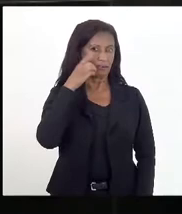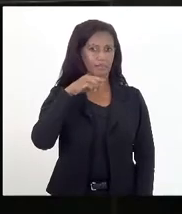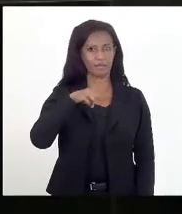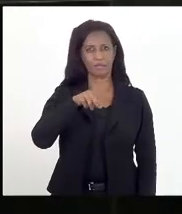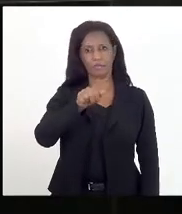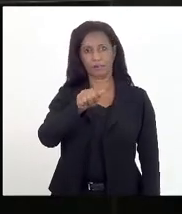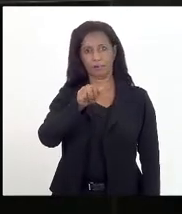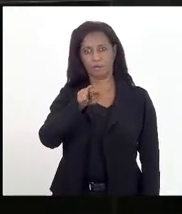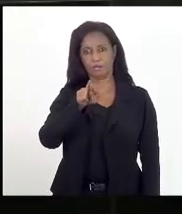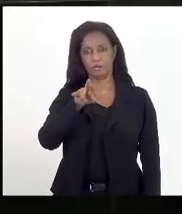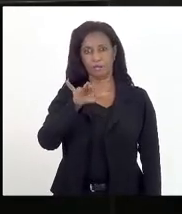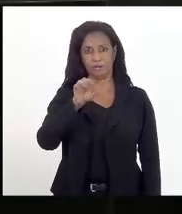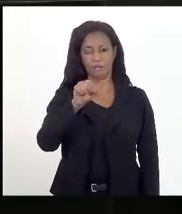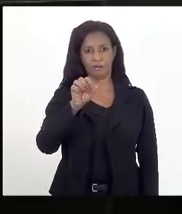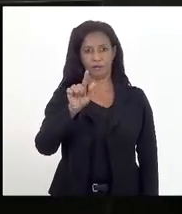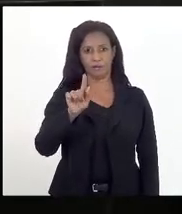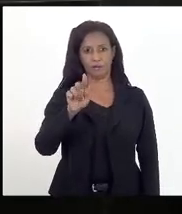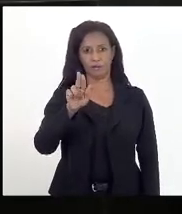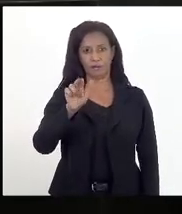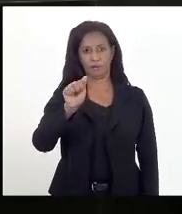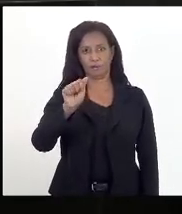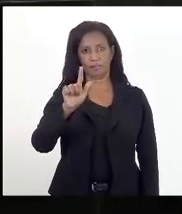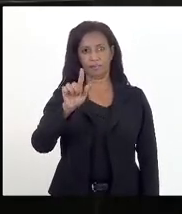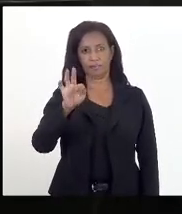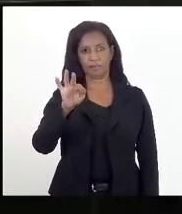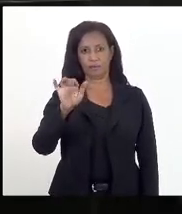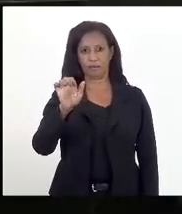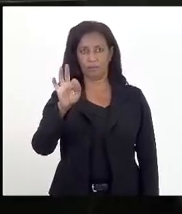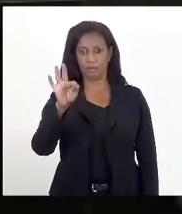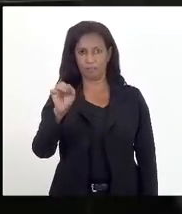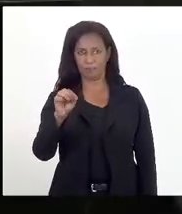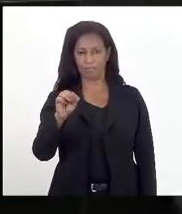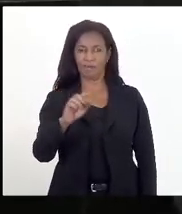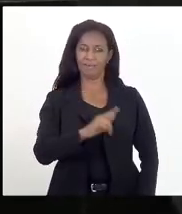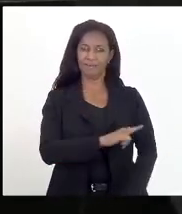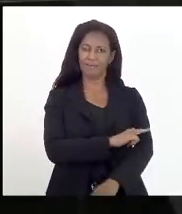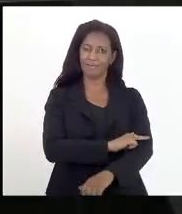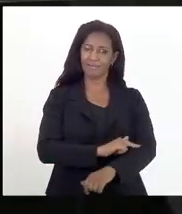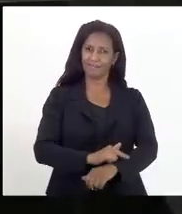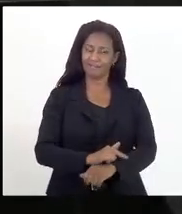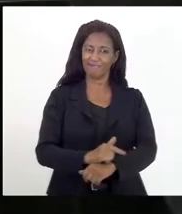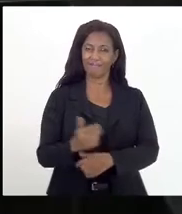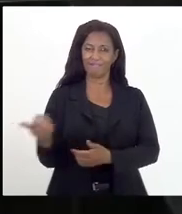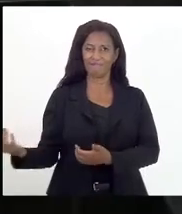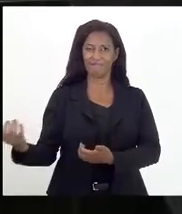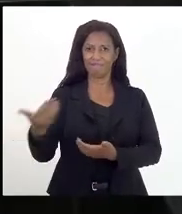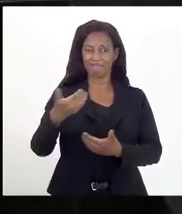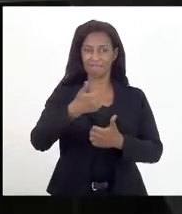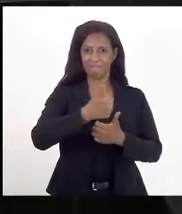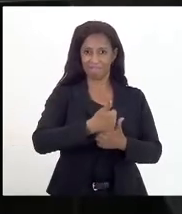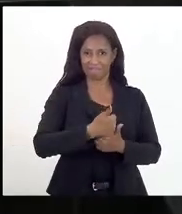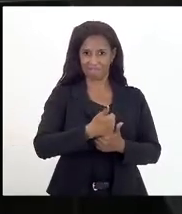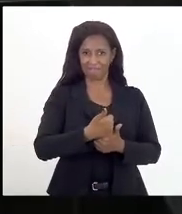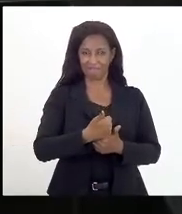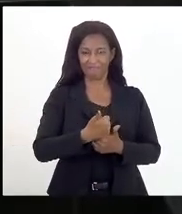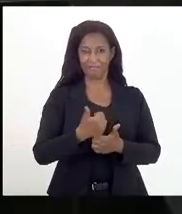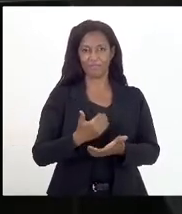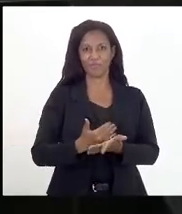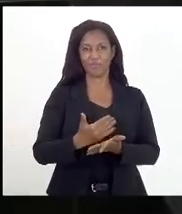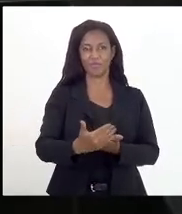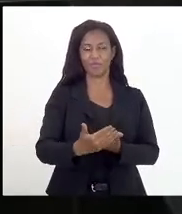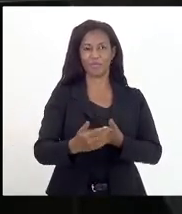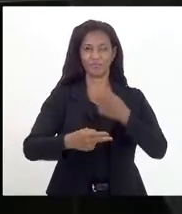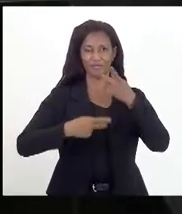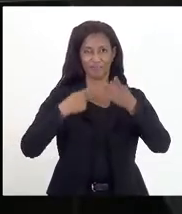Márcio Gualberto que Gentilmente me cedeu a primazia de